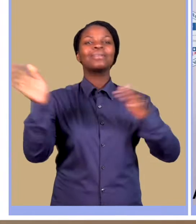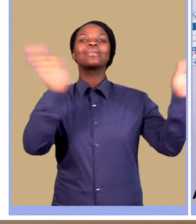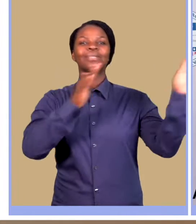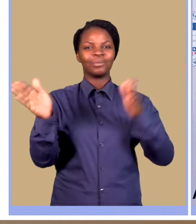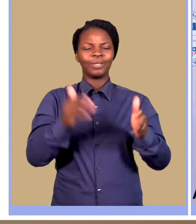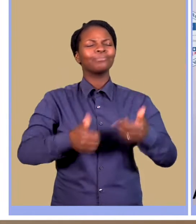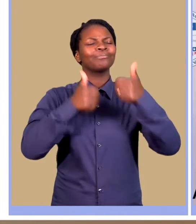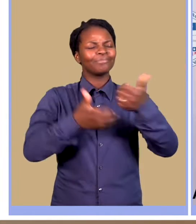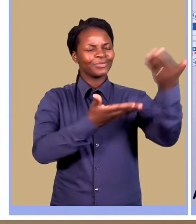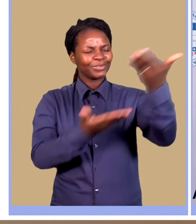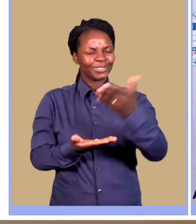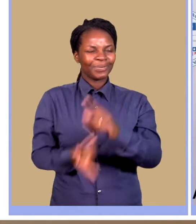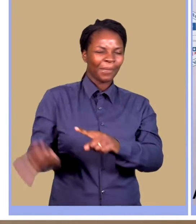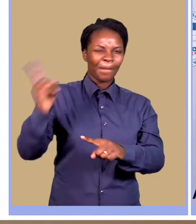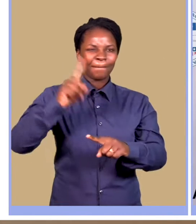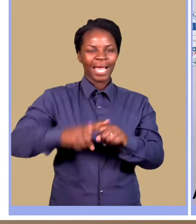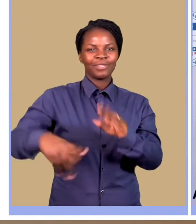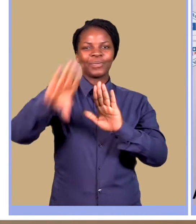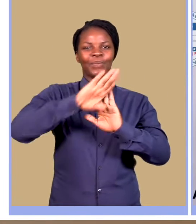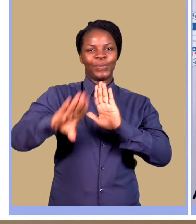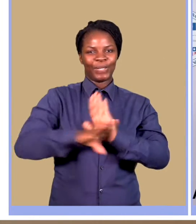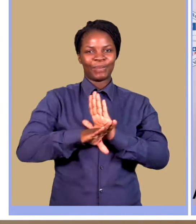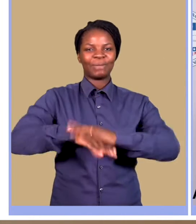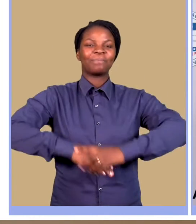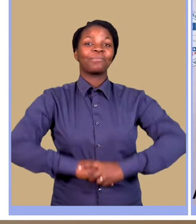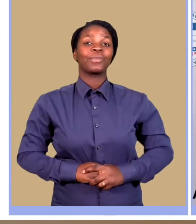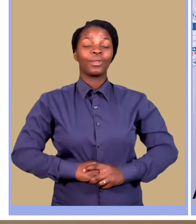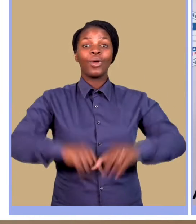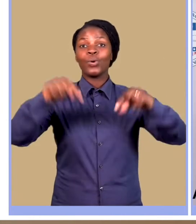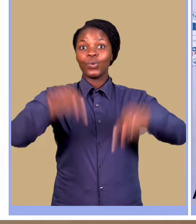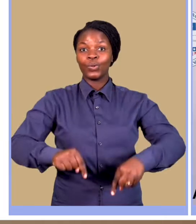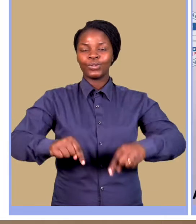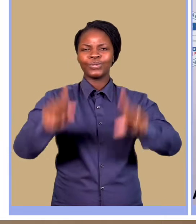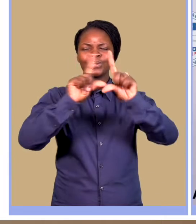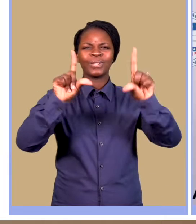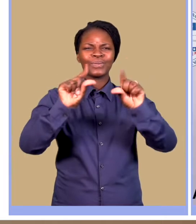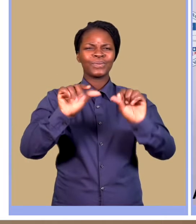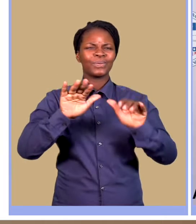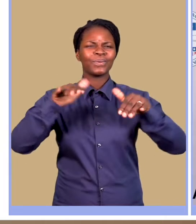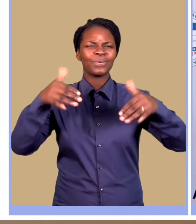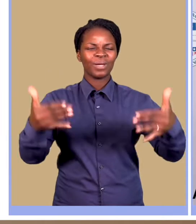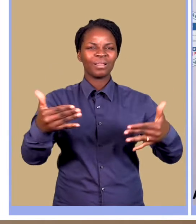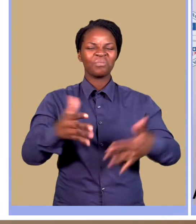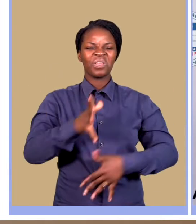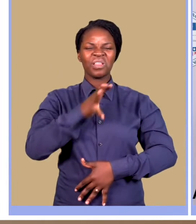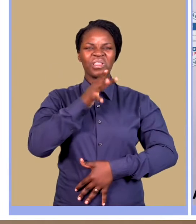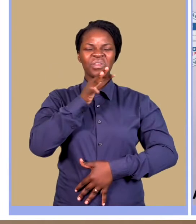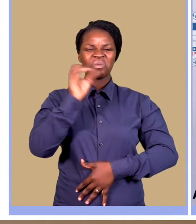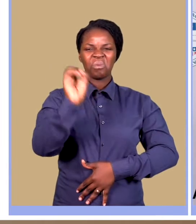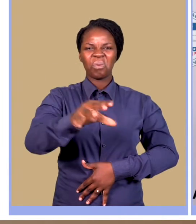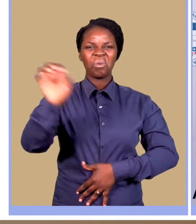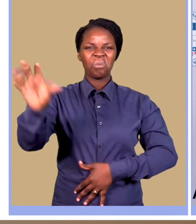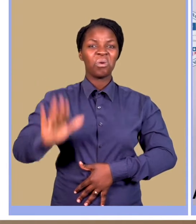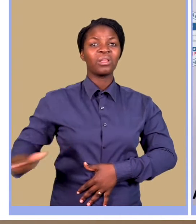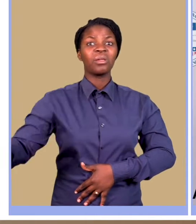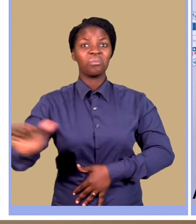Hoje vamos falar sobre a poluição ambiental versus ação climática. Sou Rafael Bata,